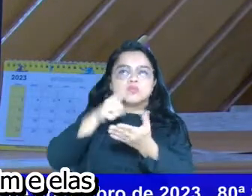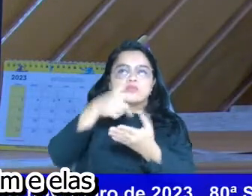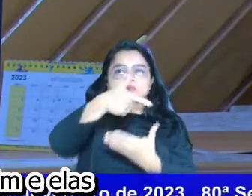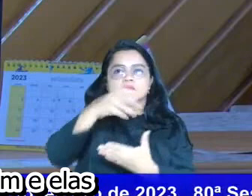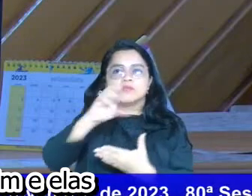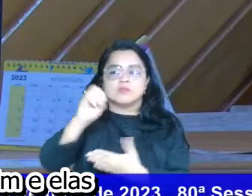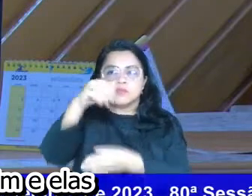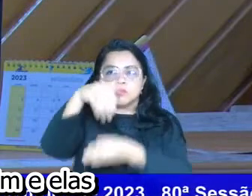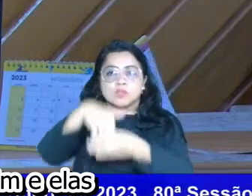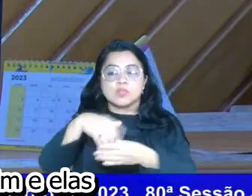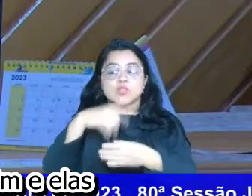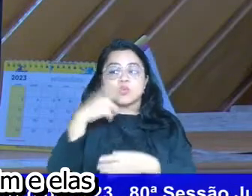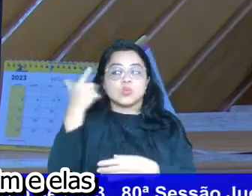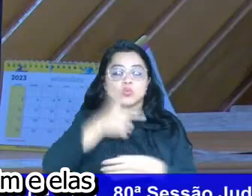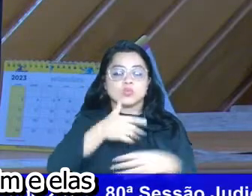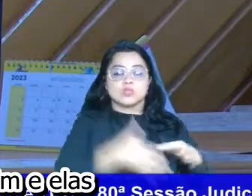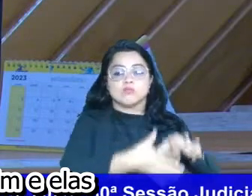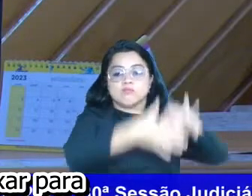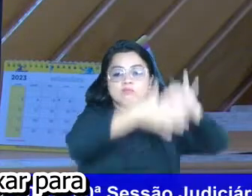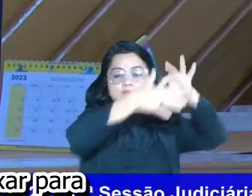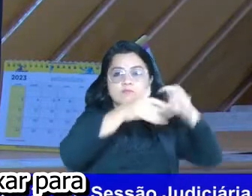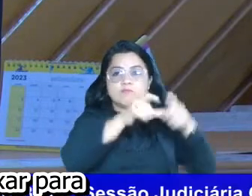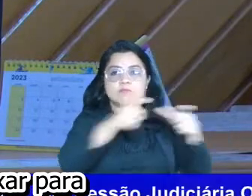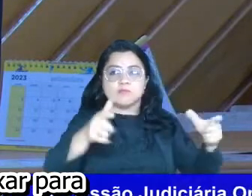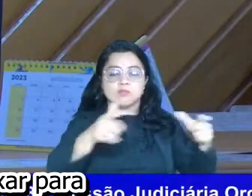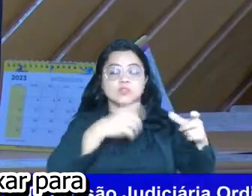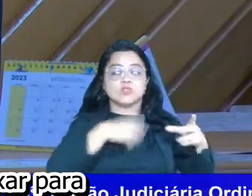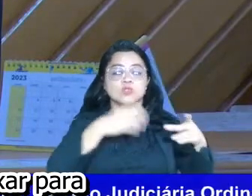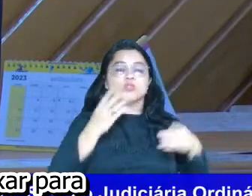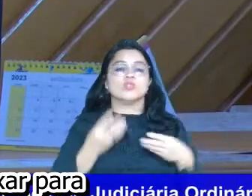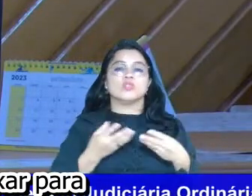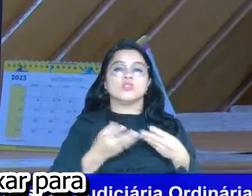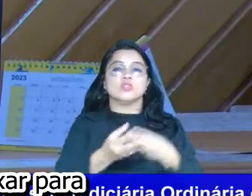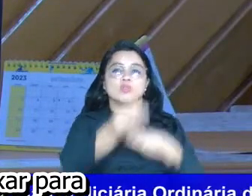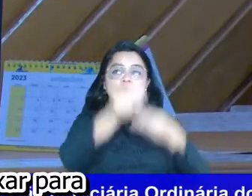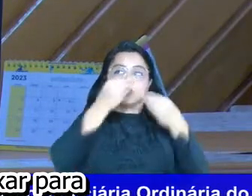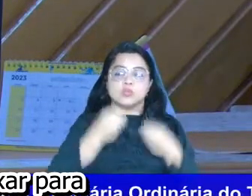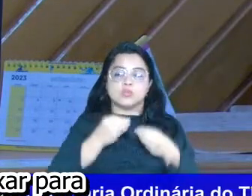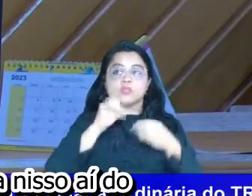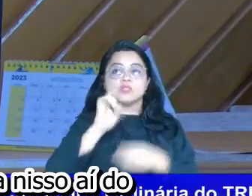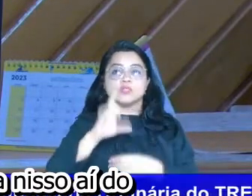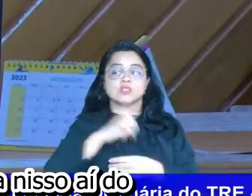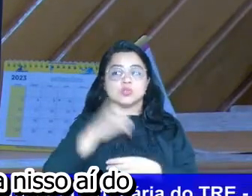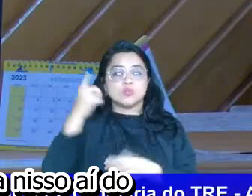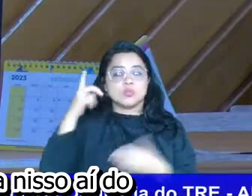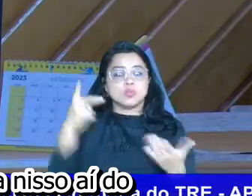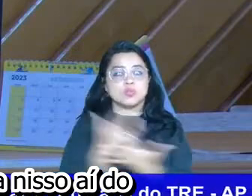Porque a gente fechar com grandes lideranças assim, e elas ficarem nos matando pedindo as coisas. E se deixar